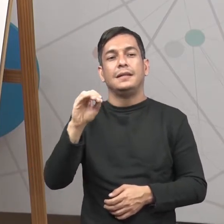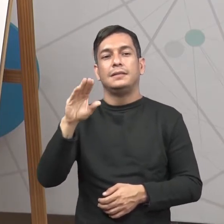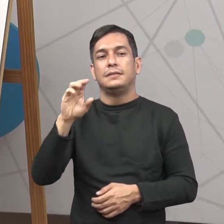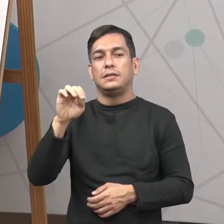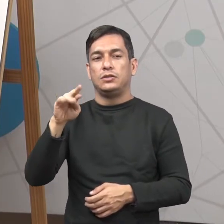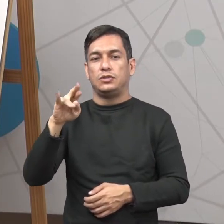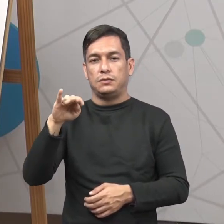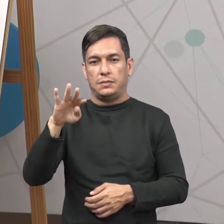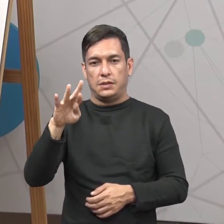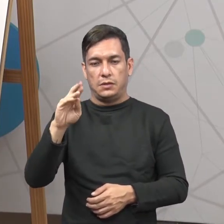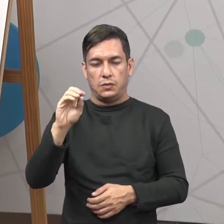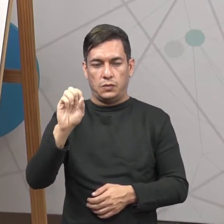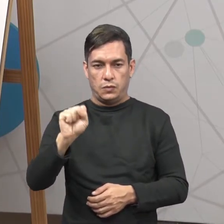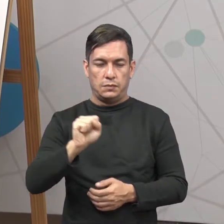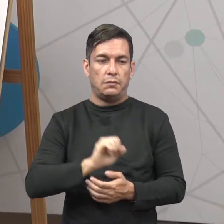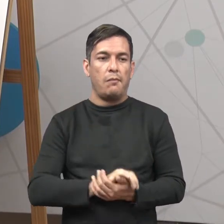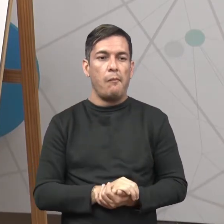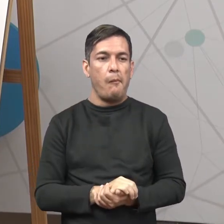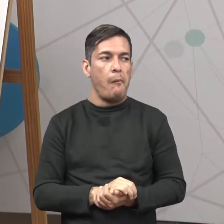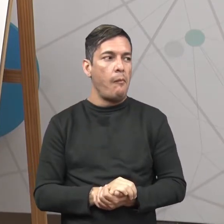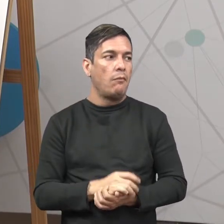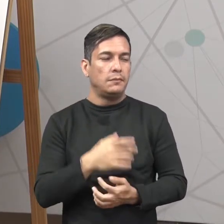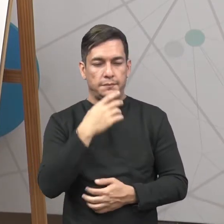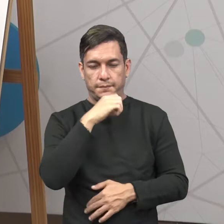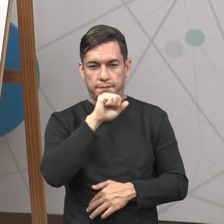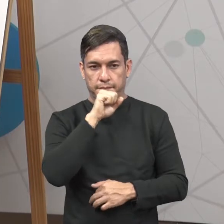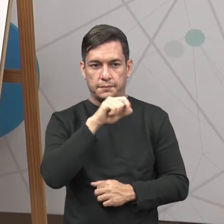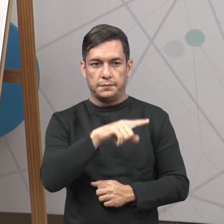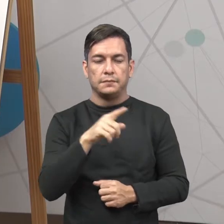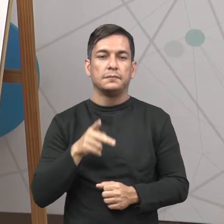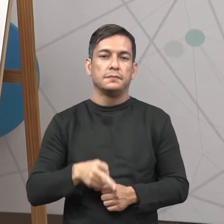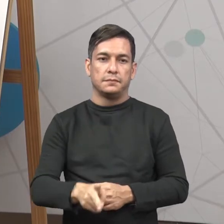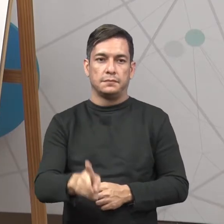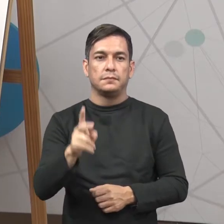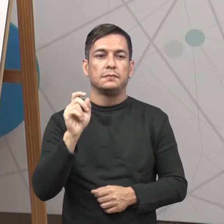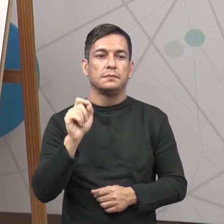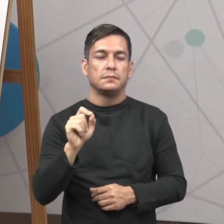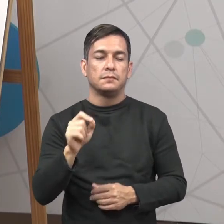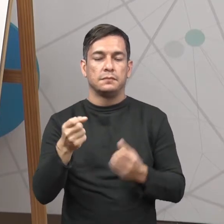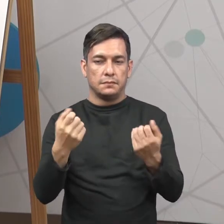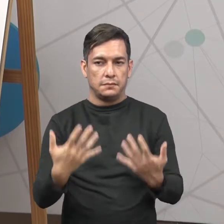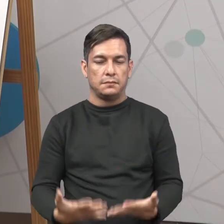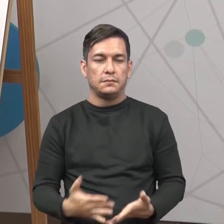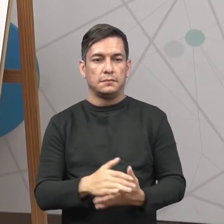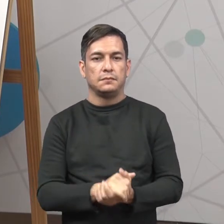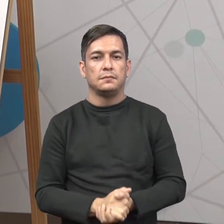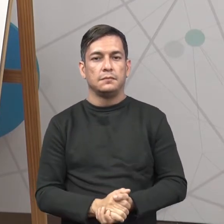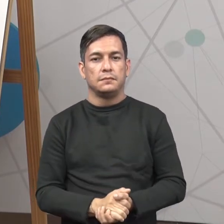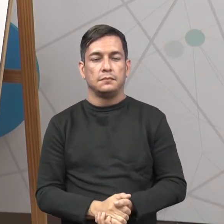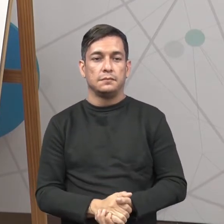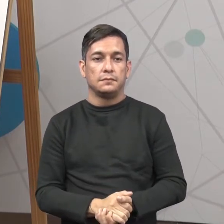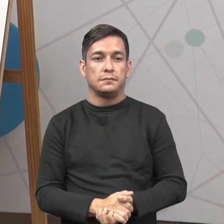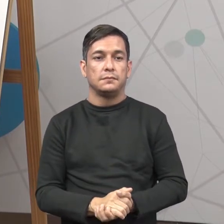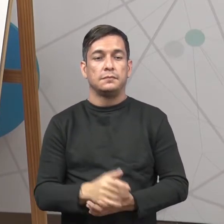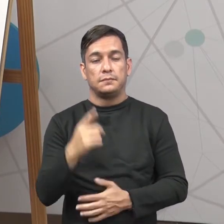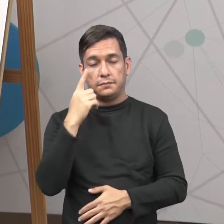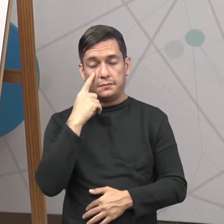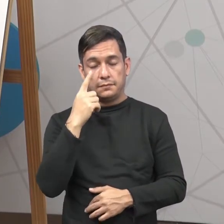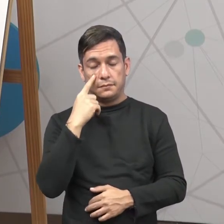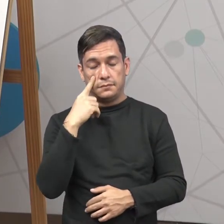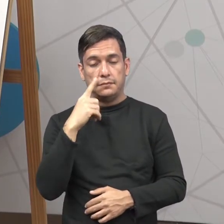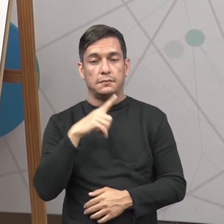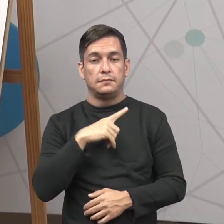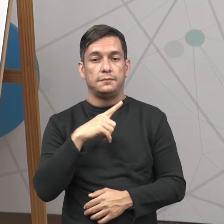centímetros. E o papai da Ana continuou explicando. Olha, nós